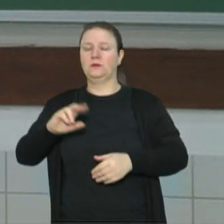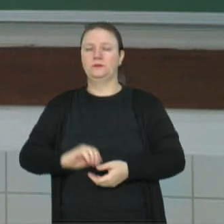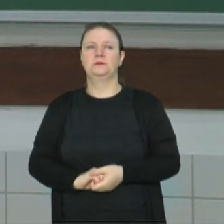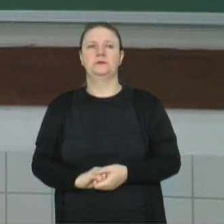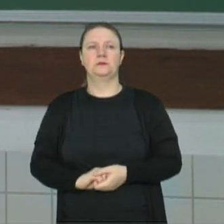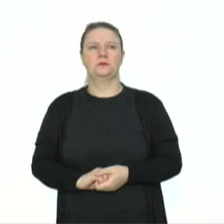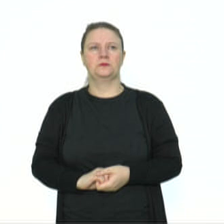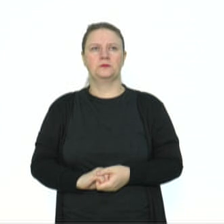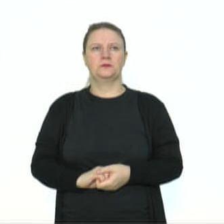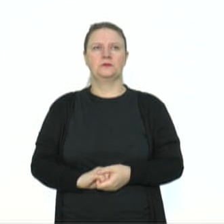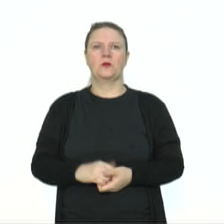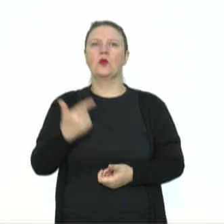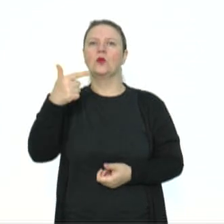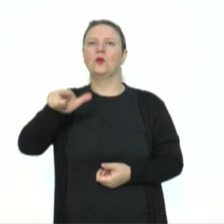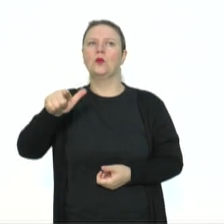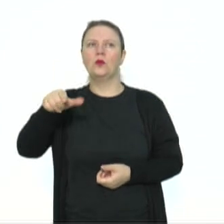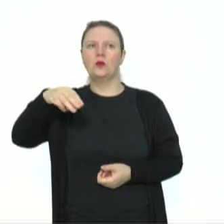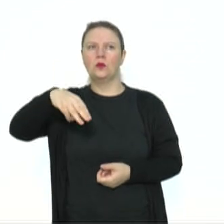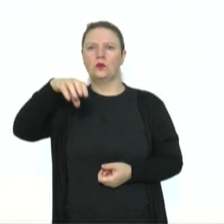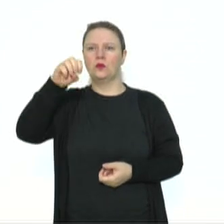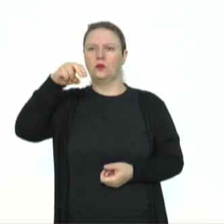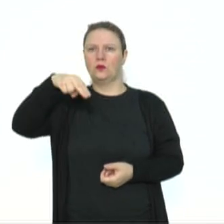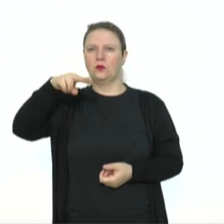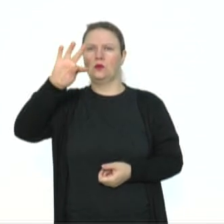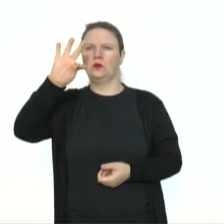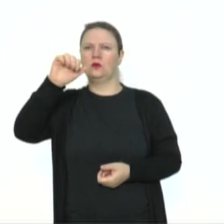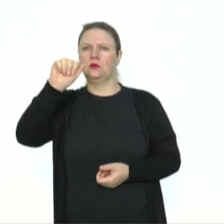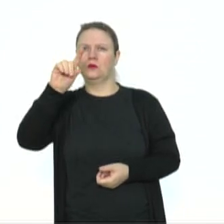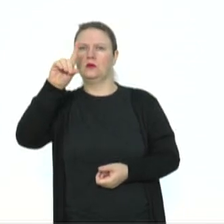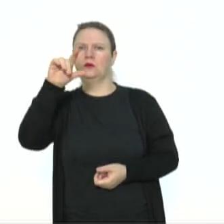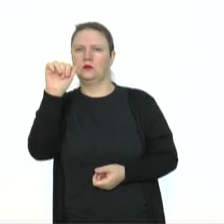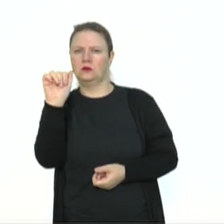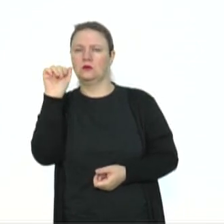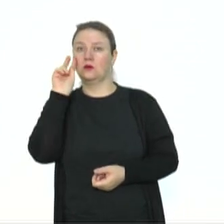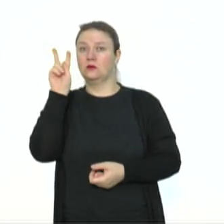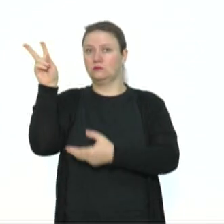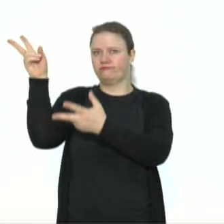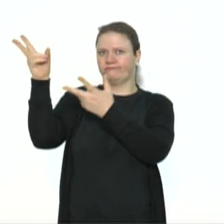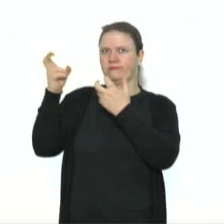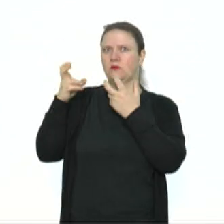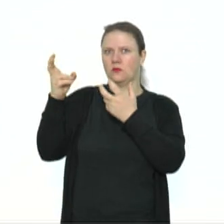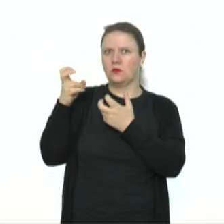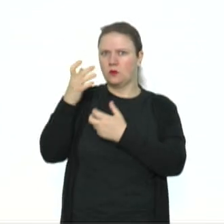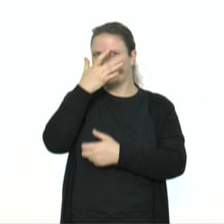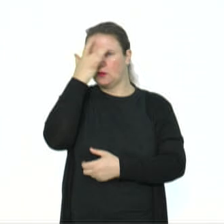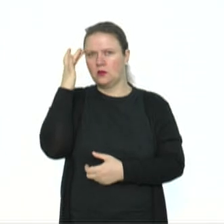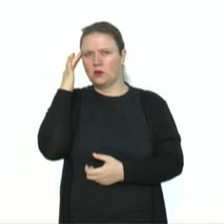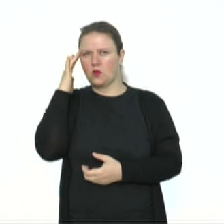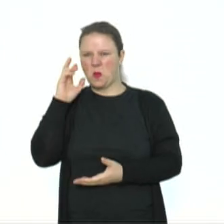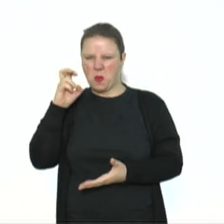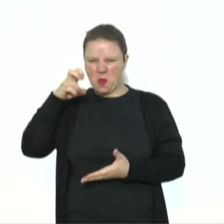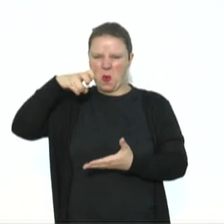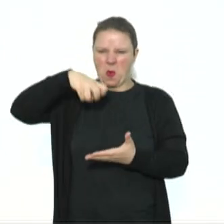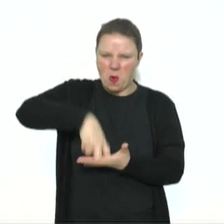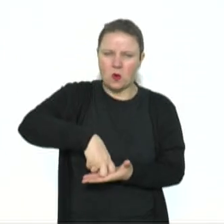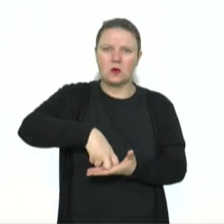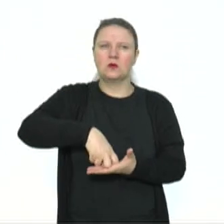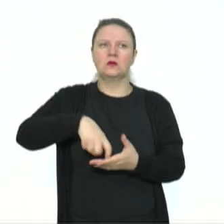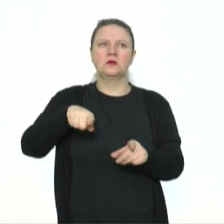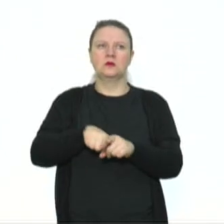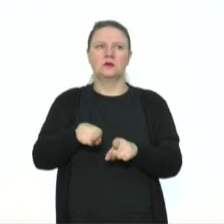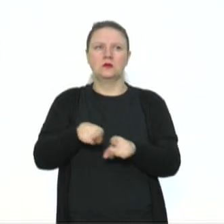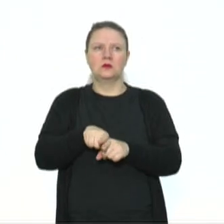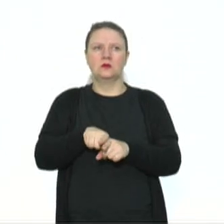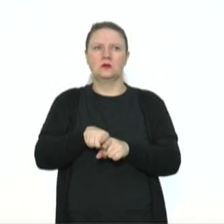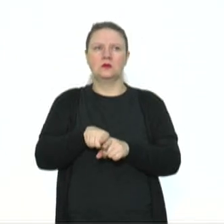também. O outro movimento é a montada. Então é como está retratado aqui. É quando o lutador monta sobre o adversário, tendo os joelhos e os